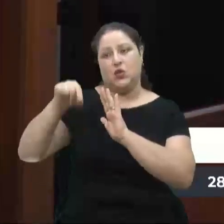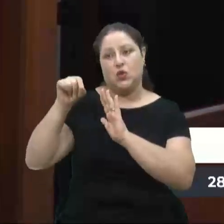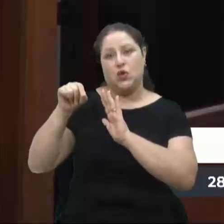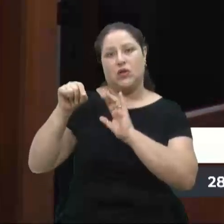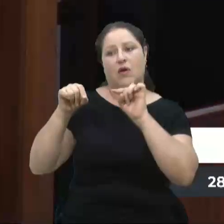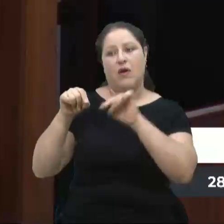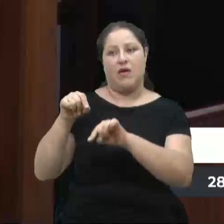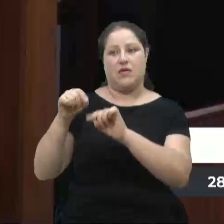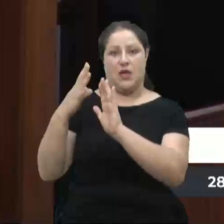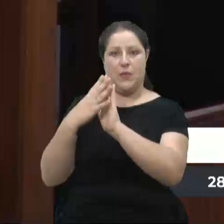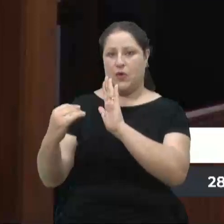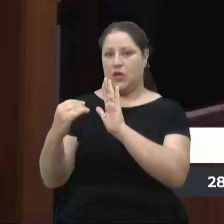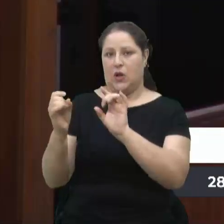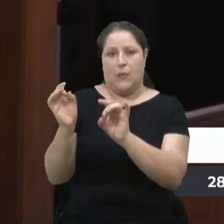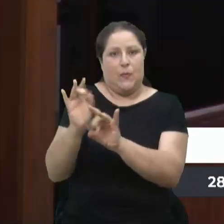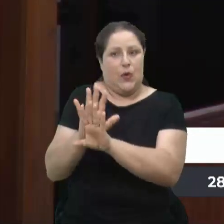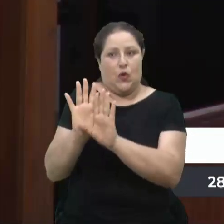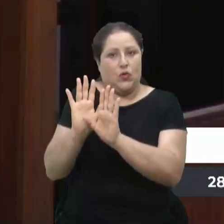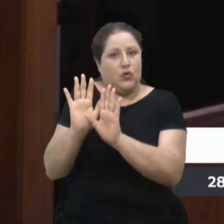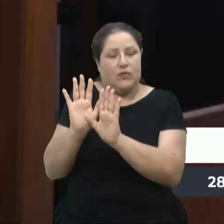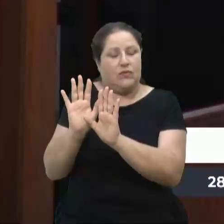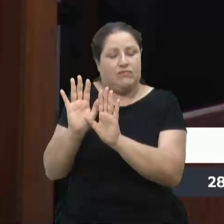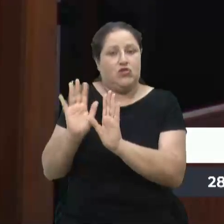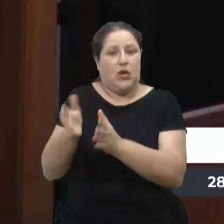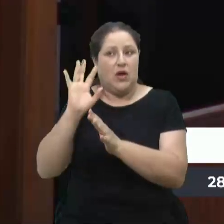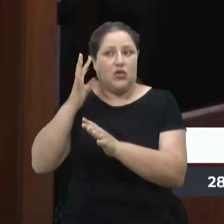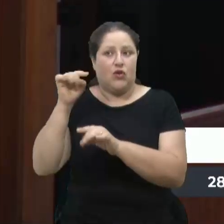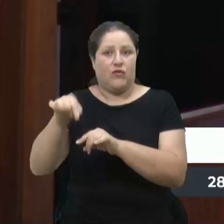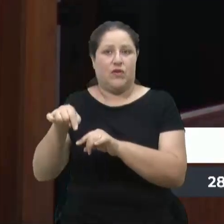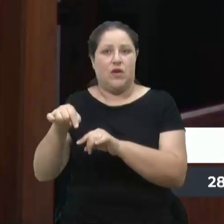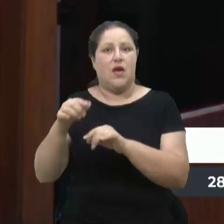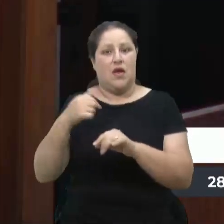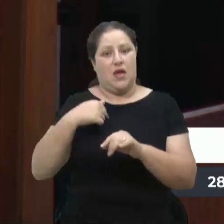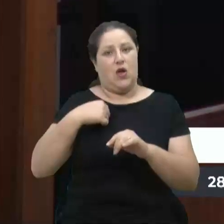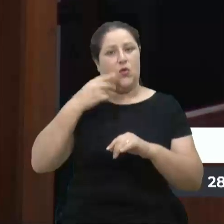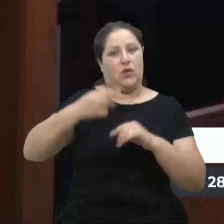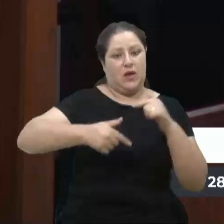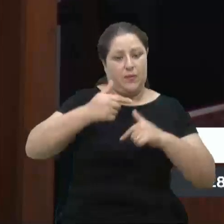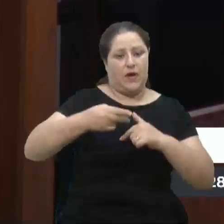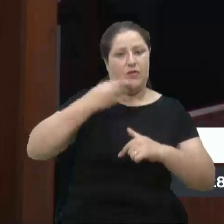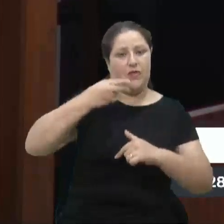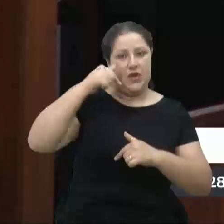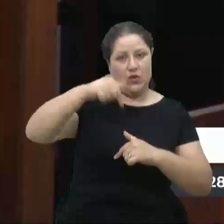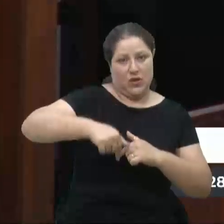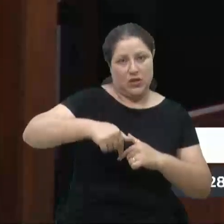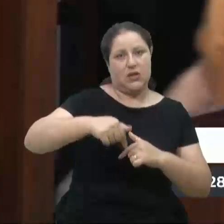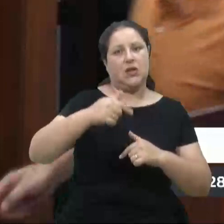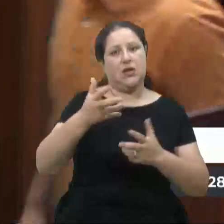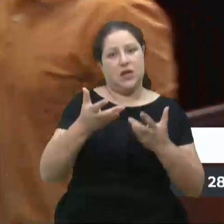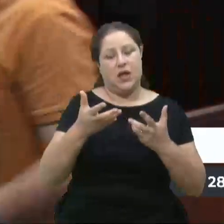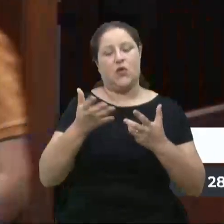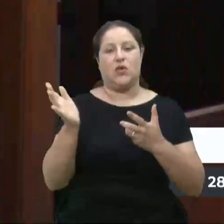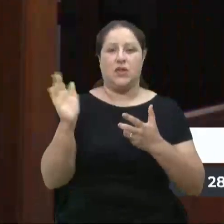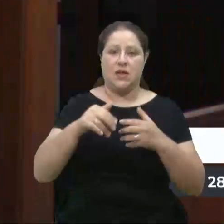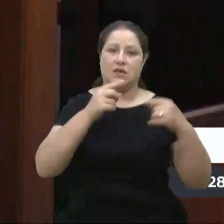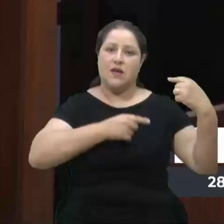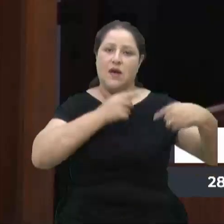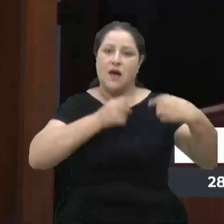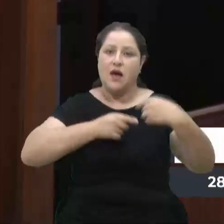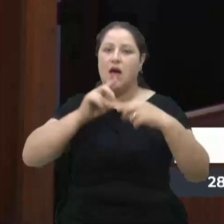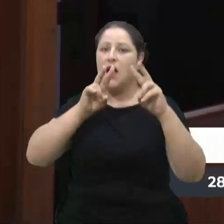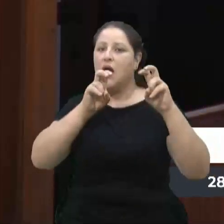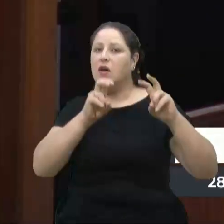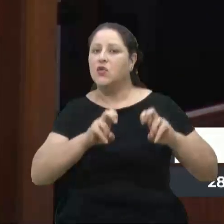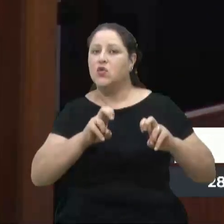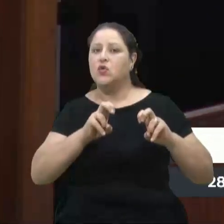é esse ponto e basta, mas como parlamentar dessa casa, eu quero trazer à baila algumas